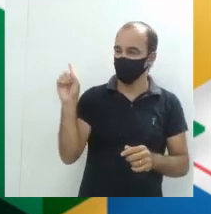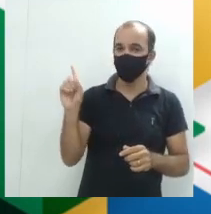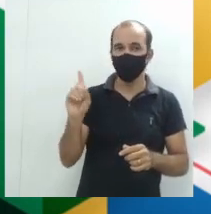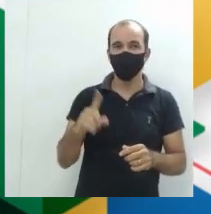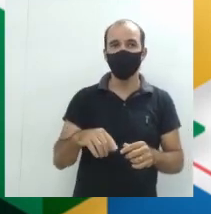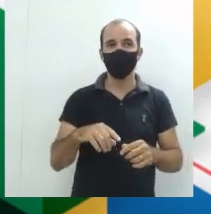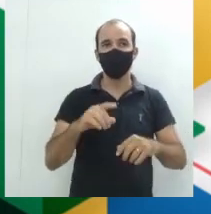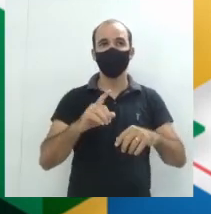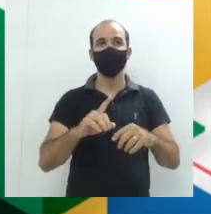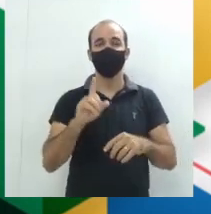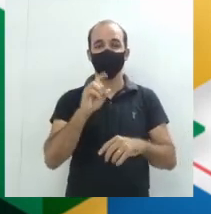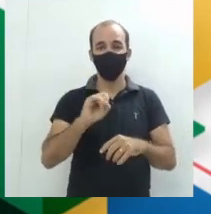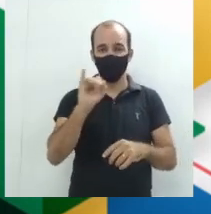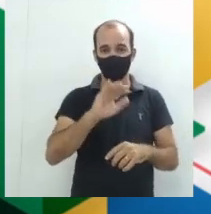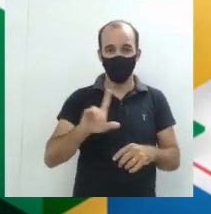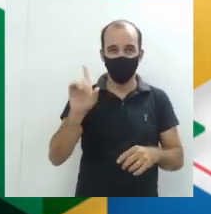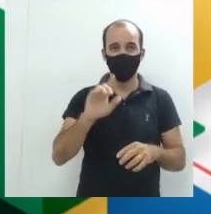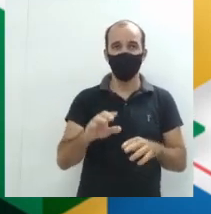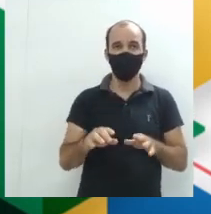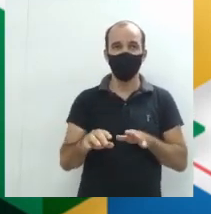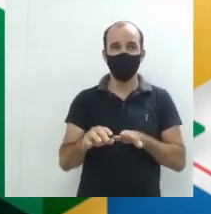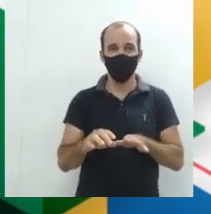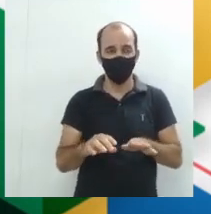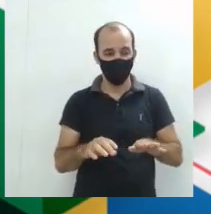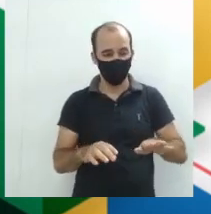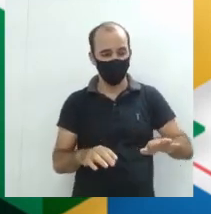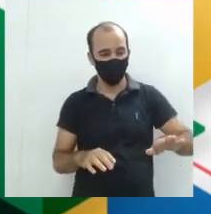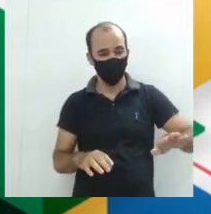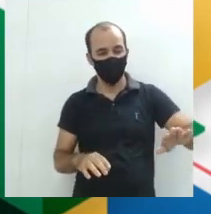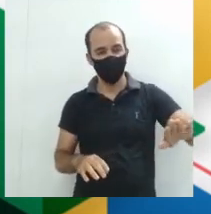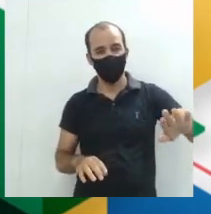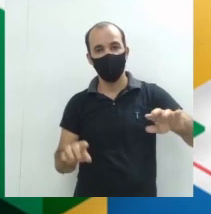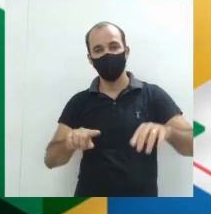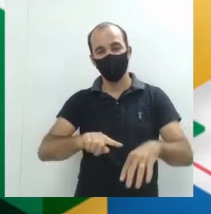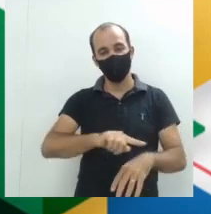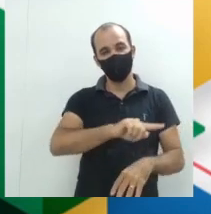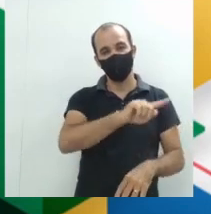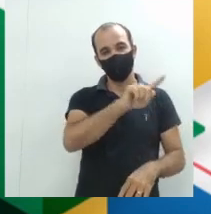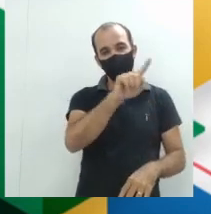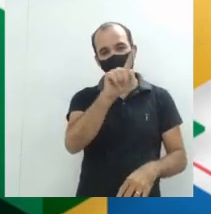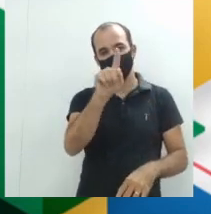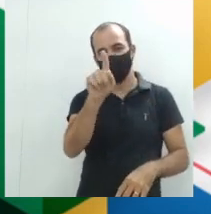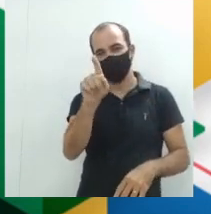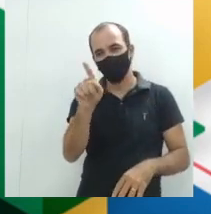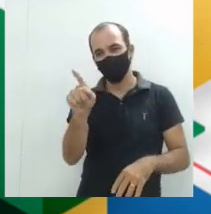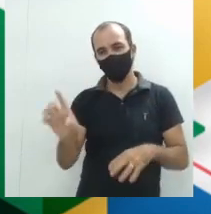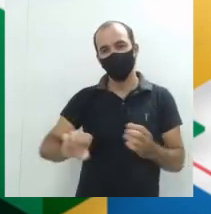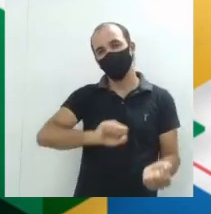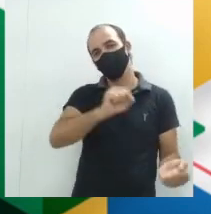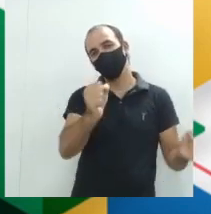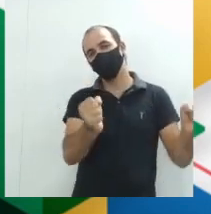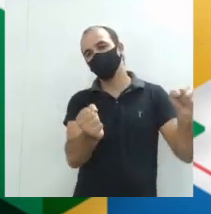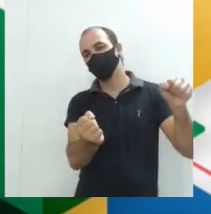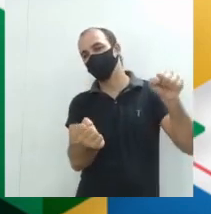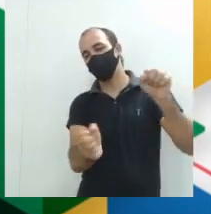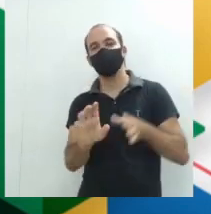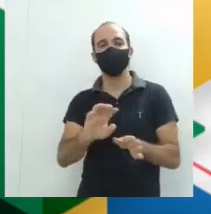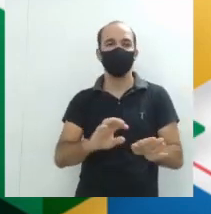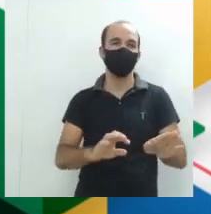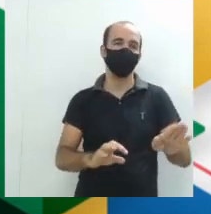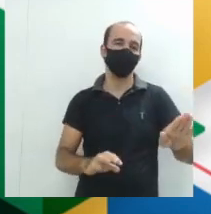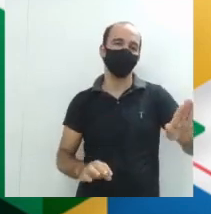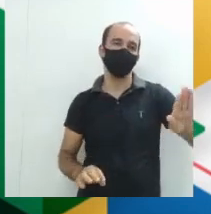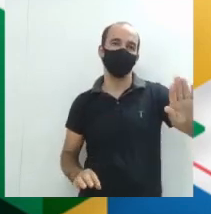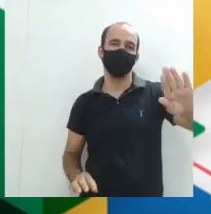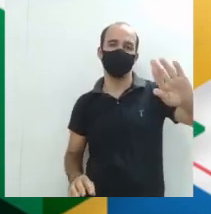objeto descrevendo uma trajetória curvilínea, circular. Olha no ponto P o vetor